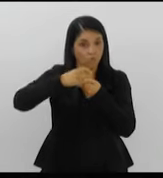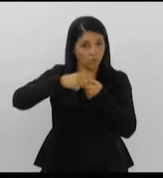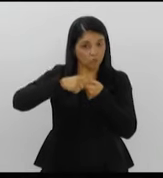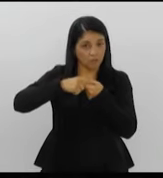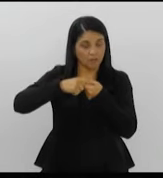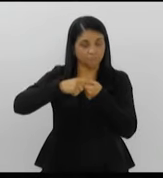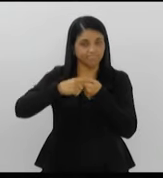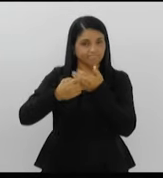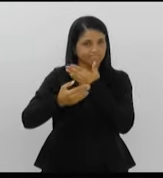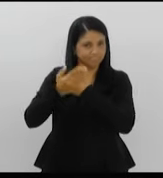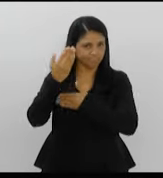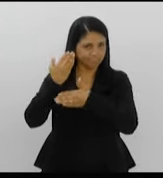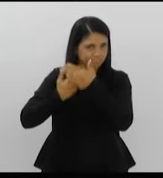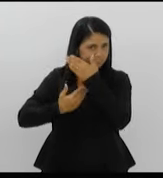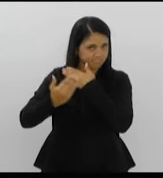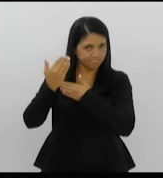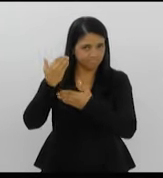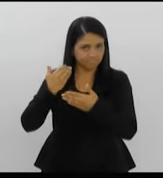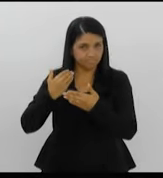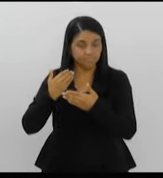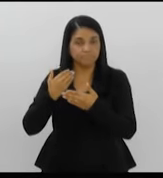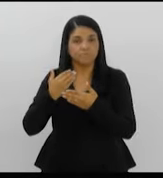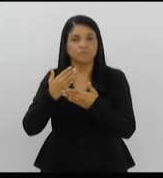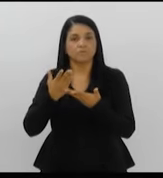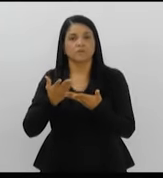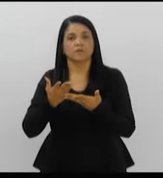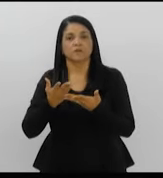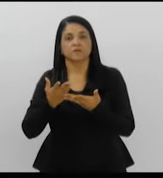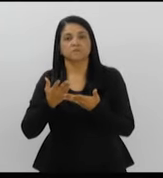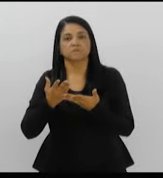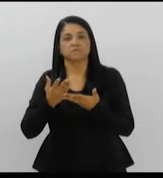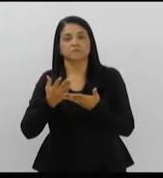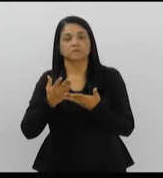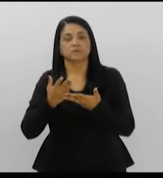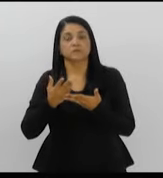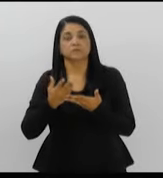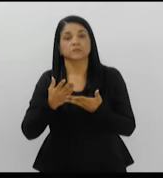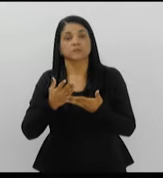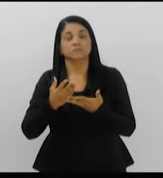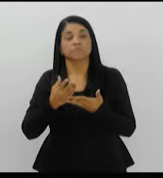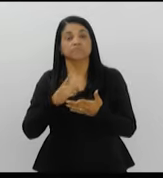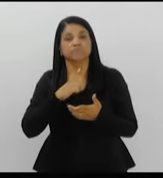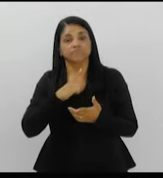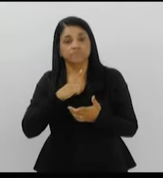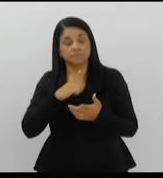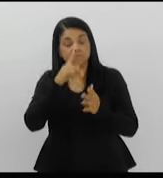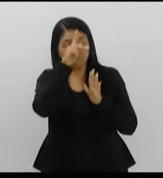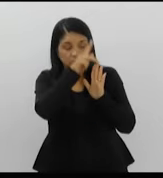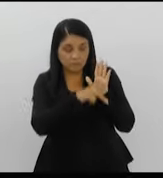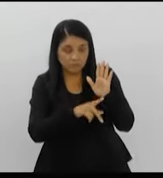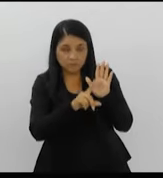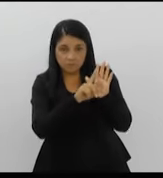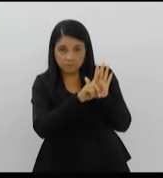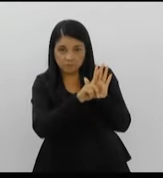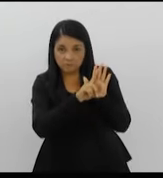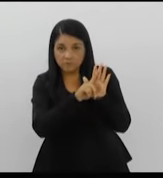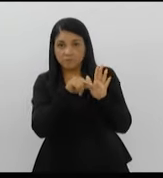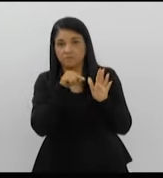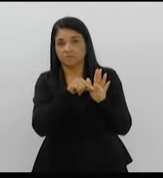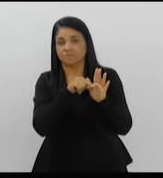tempo, e não é demais registrar que esse projeto foi